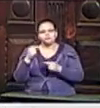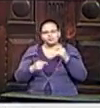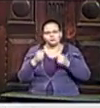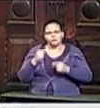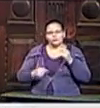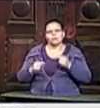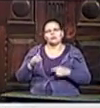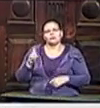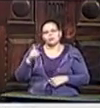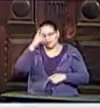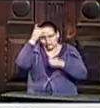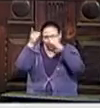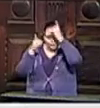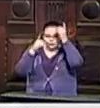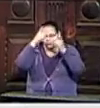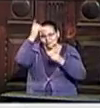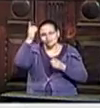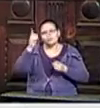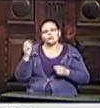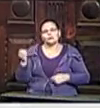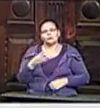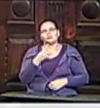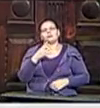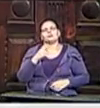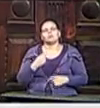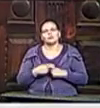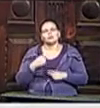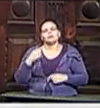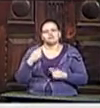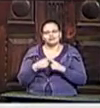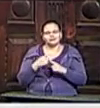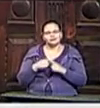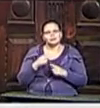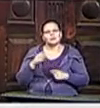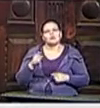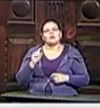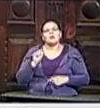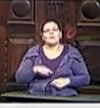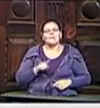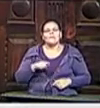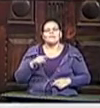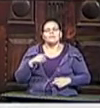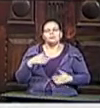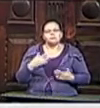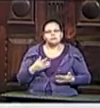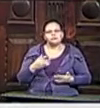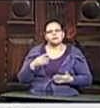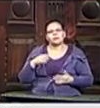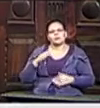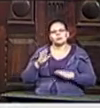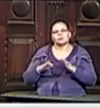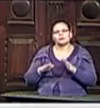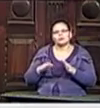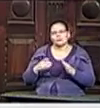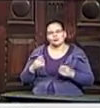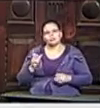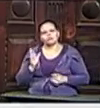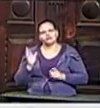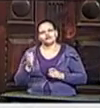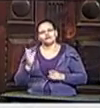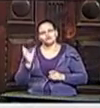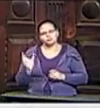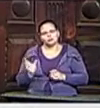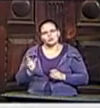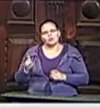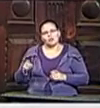das estruturas partidárias tradicionais convencionais alimentar dessa ligação por um lado por uma